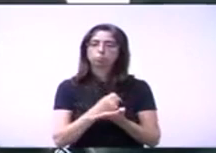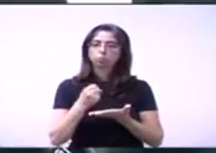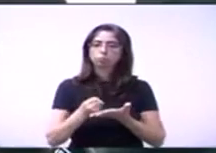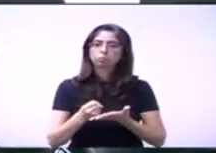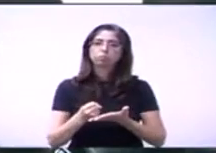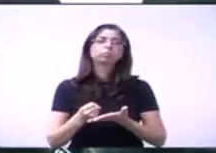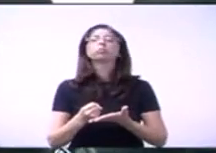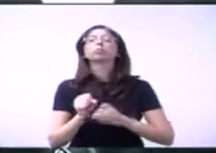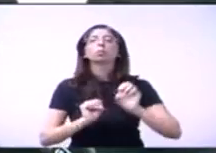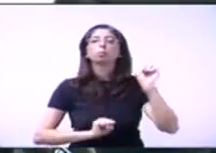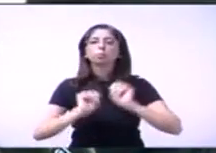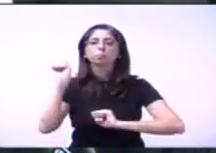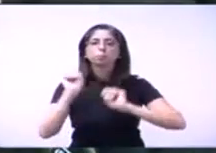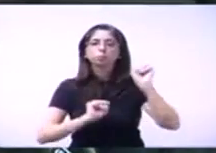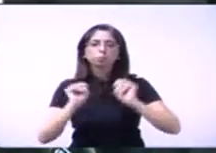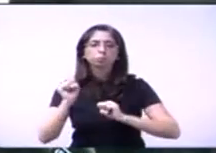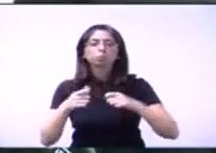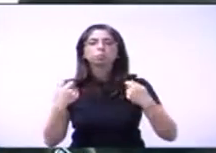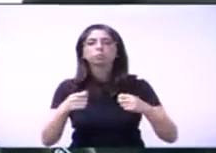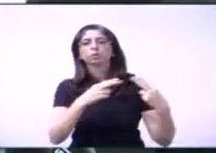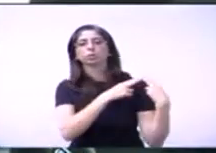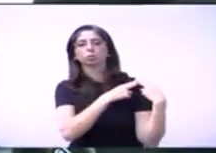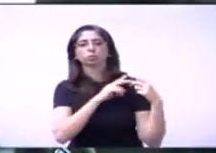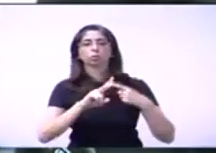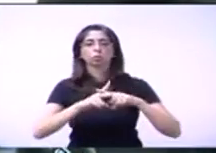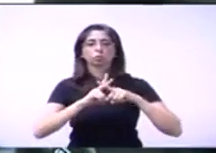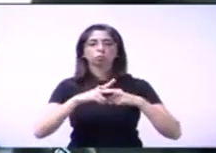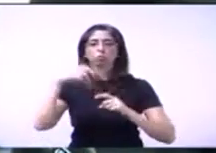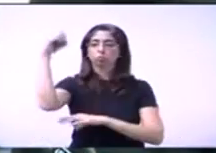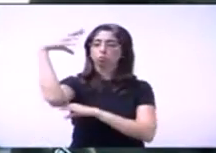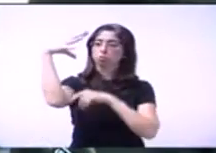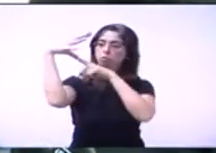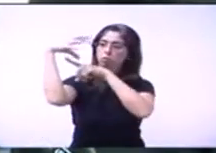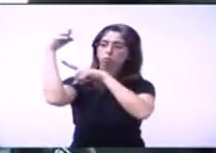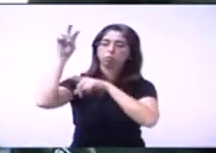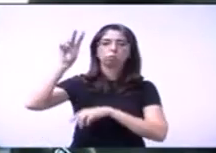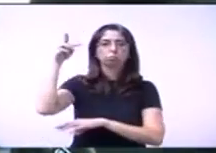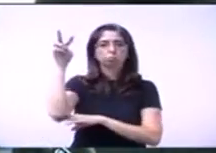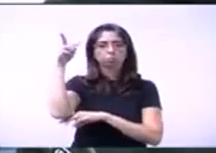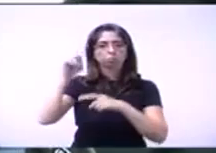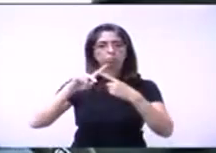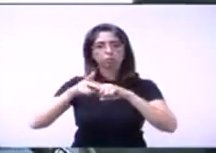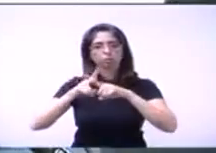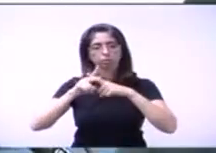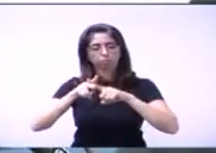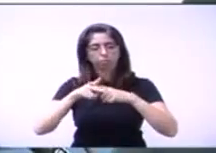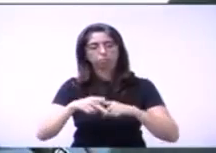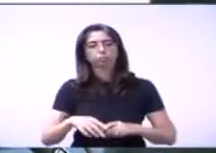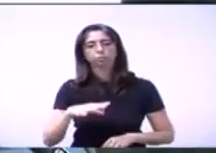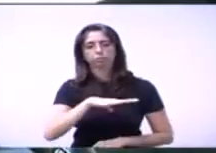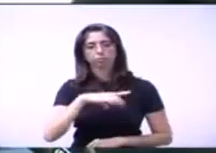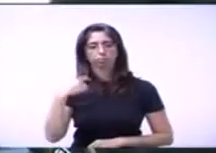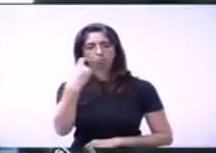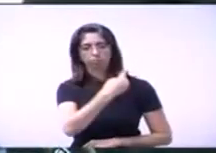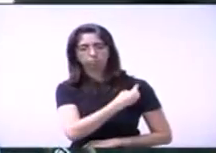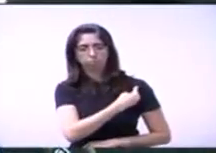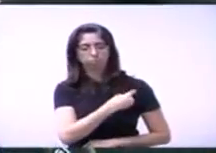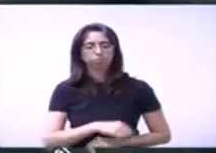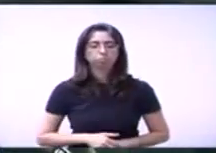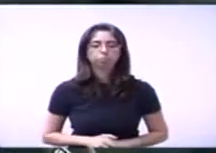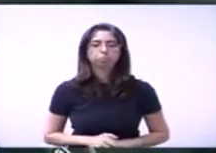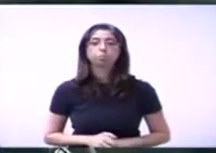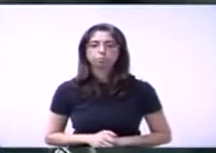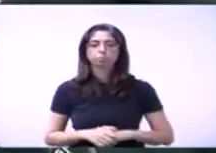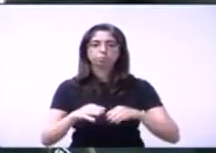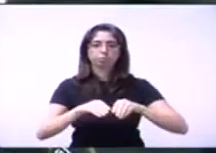contratação de empresa para manutenção da iluminação pública em nosso município. 137, do vereador Danilo